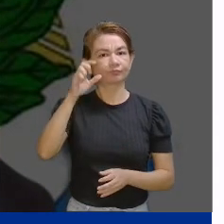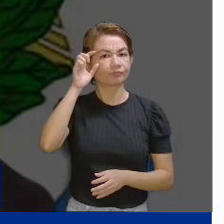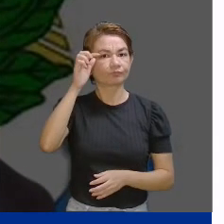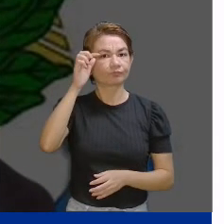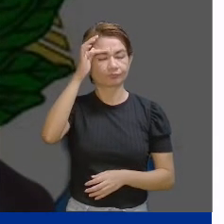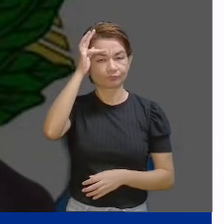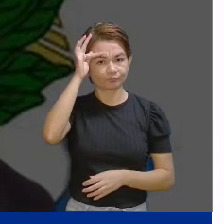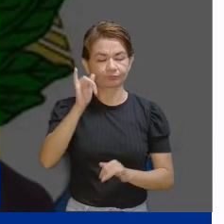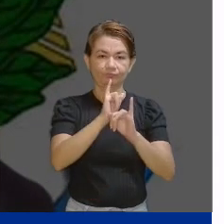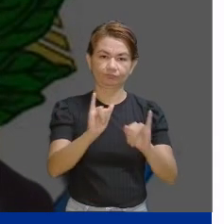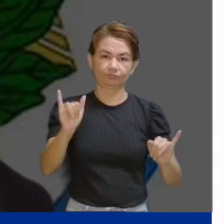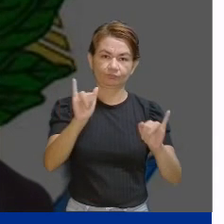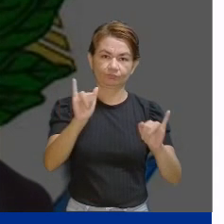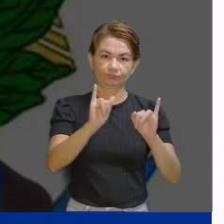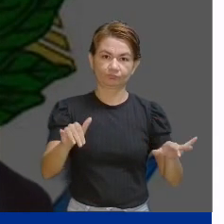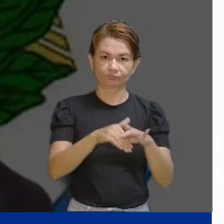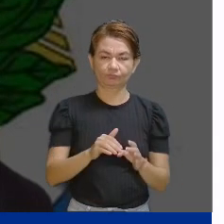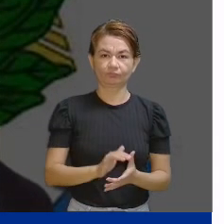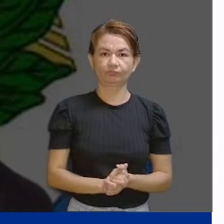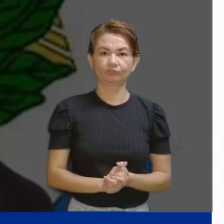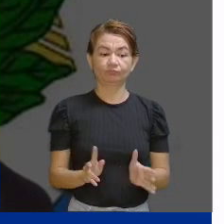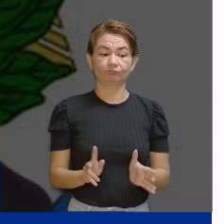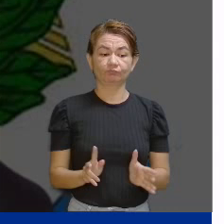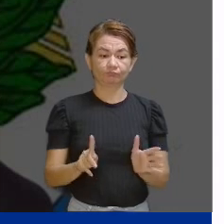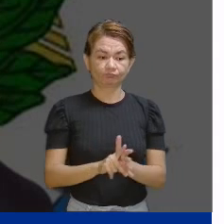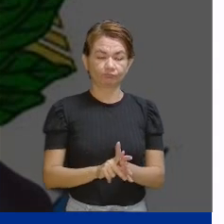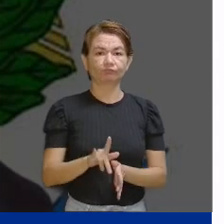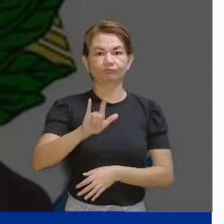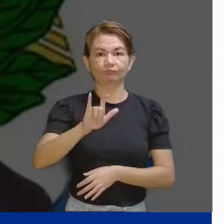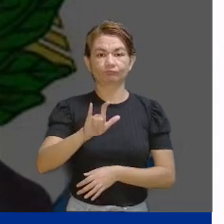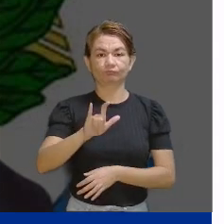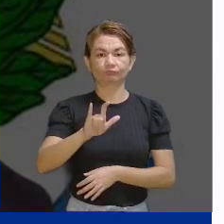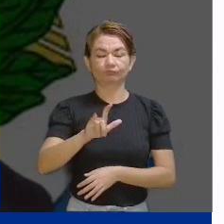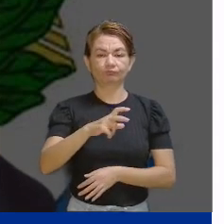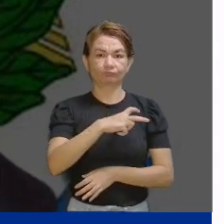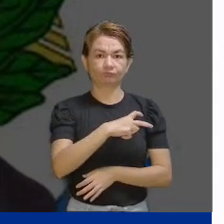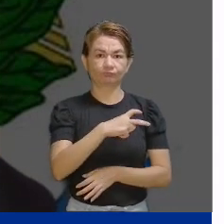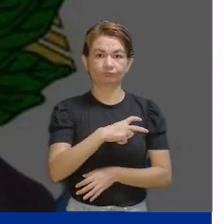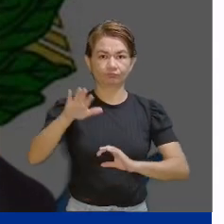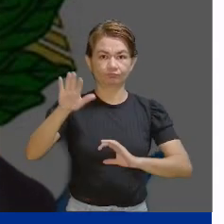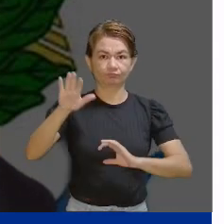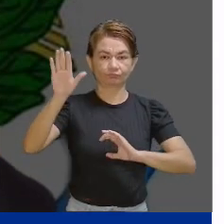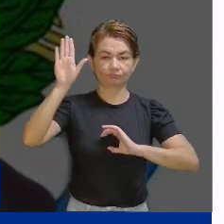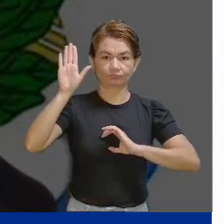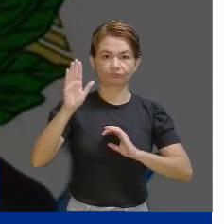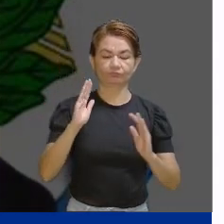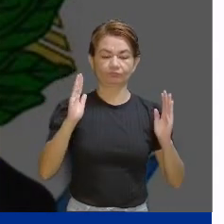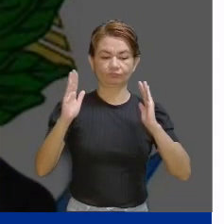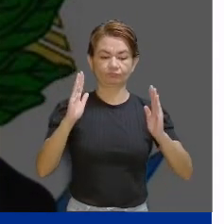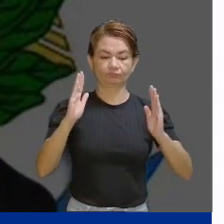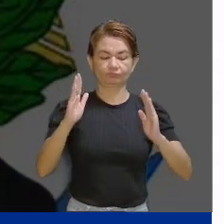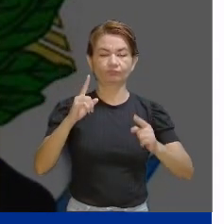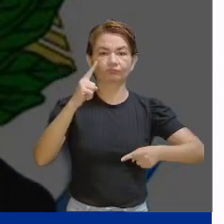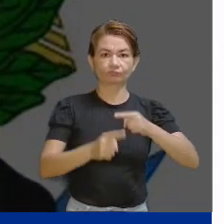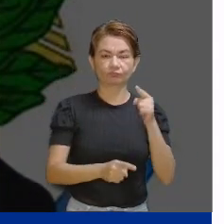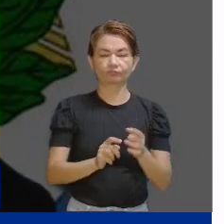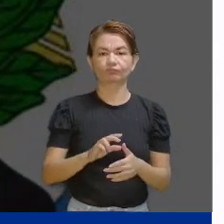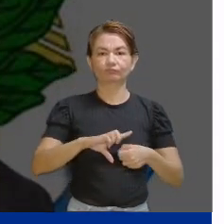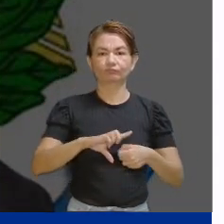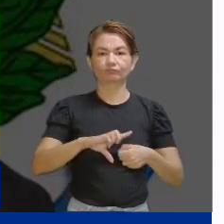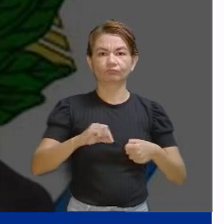de propaganda institucional em perfil pessoal de candidato à reeleição em período vedado, nos termos do